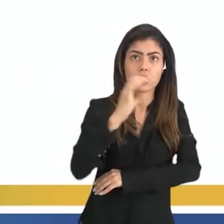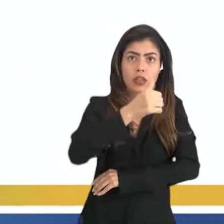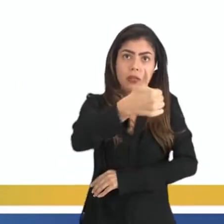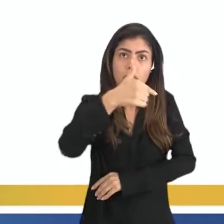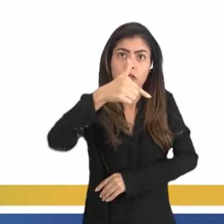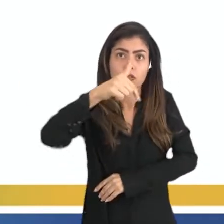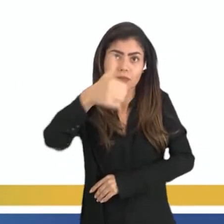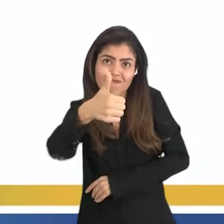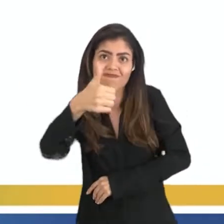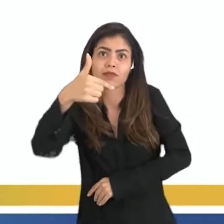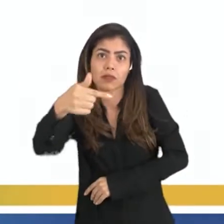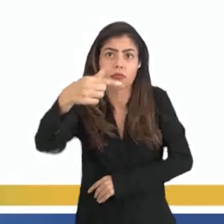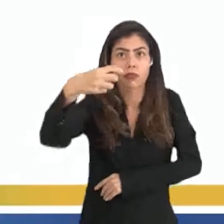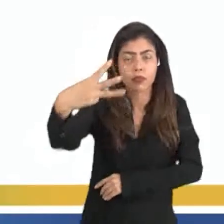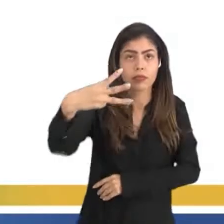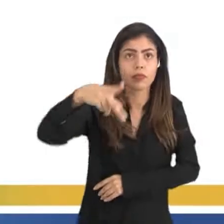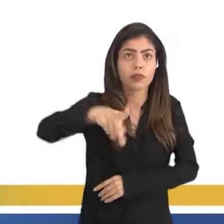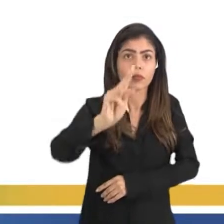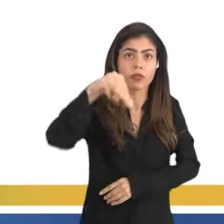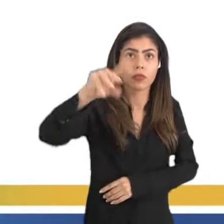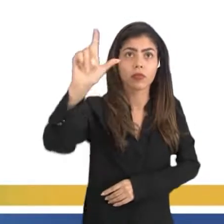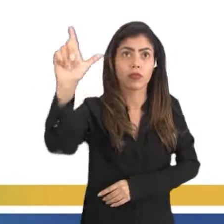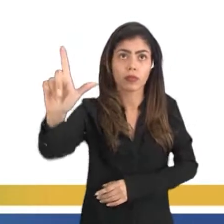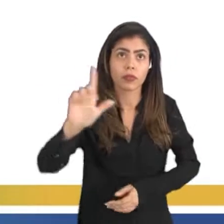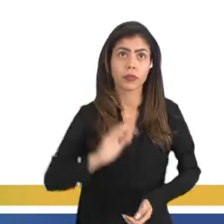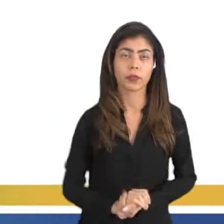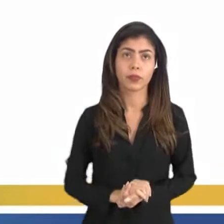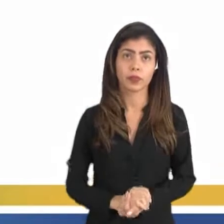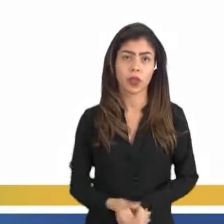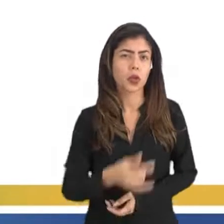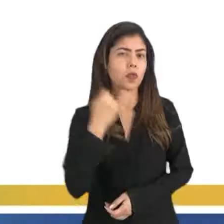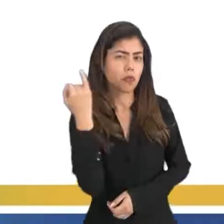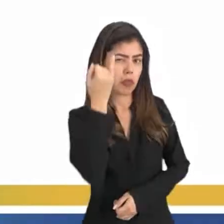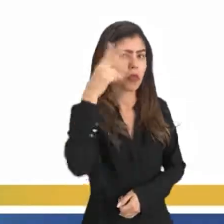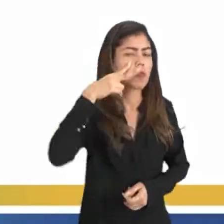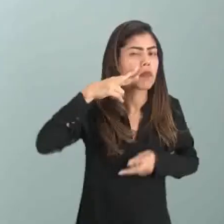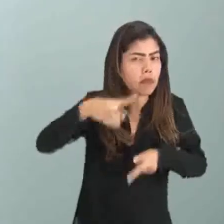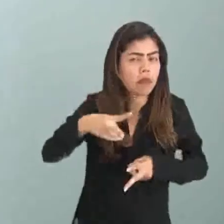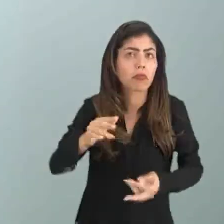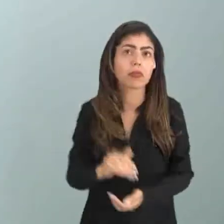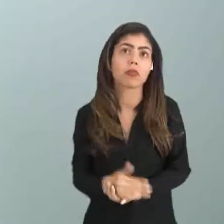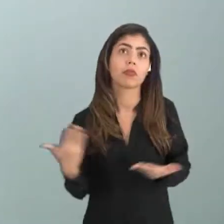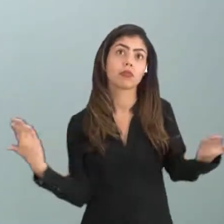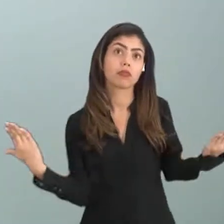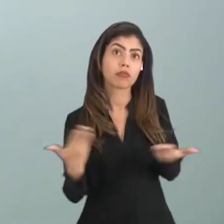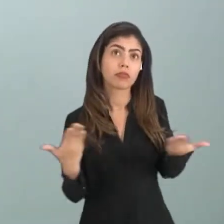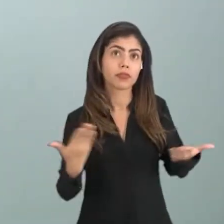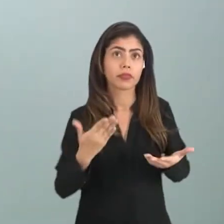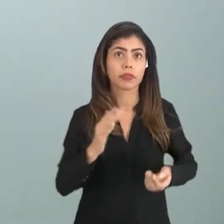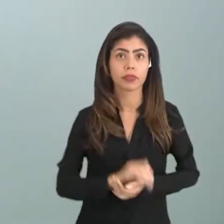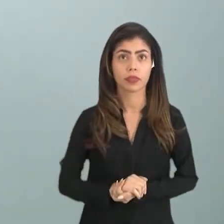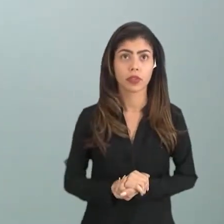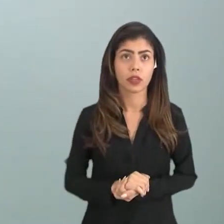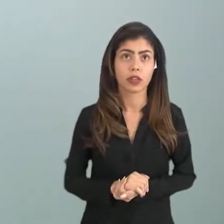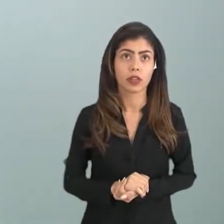1.173 km por hora. Gente, muito interessante, né? A gente